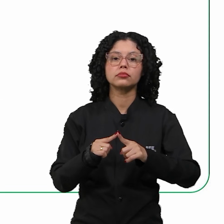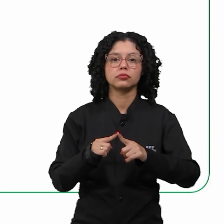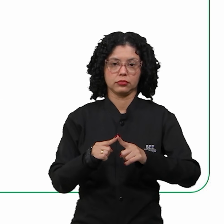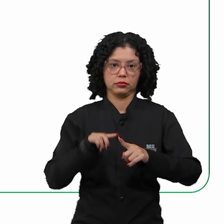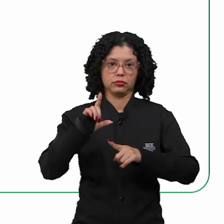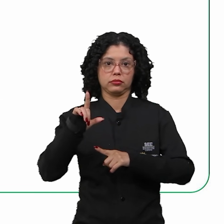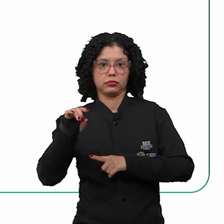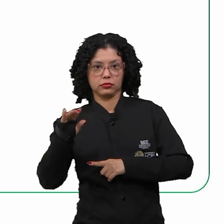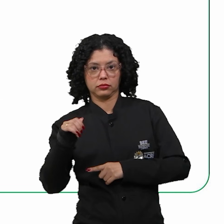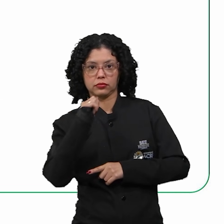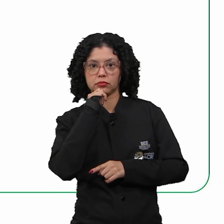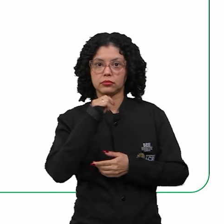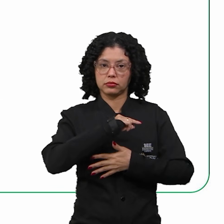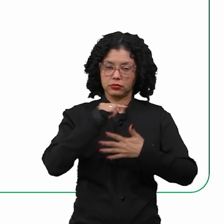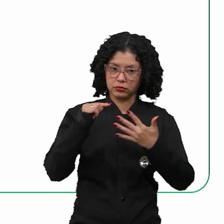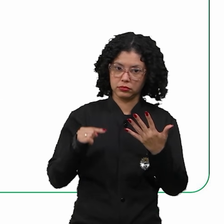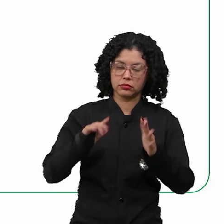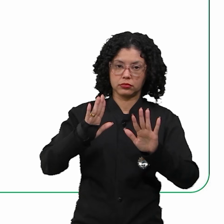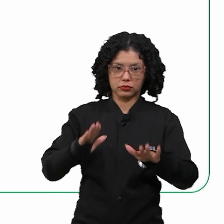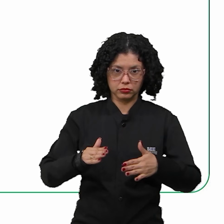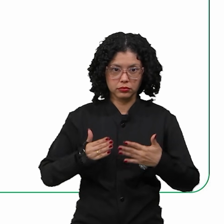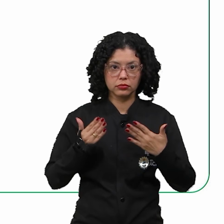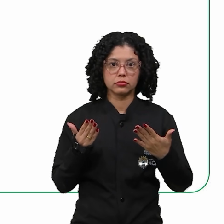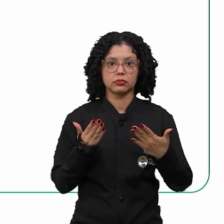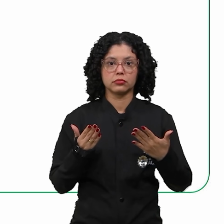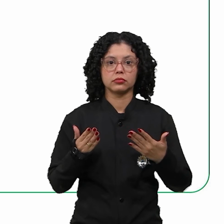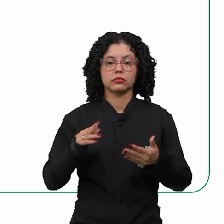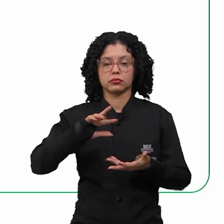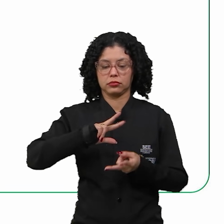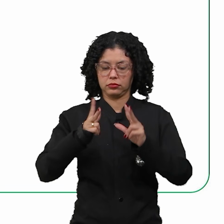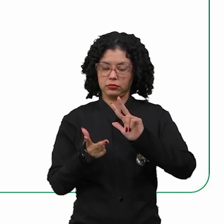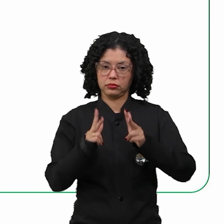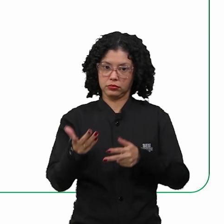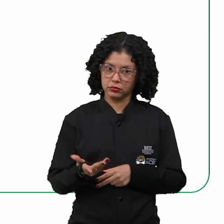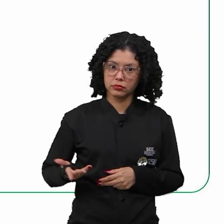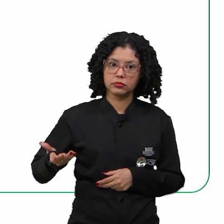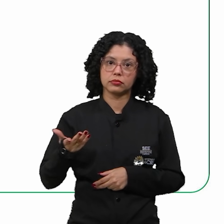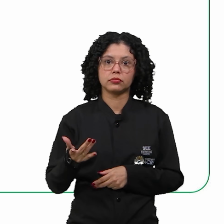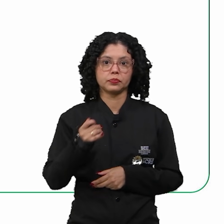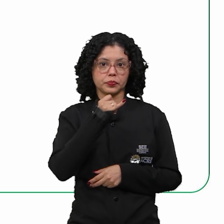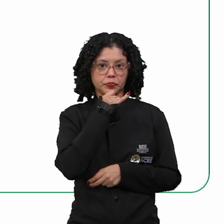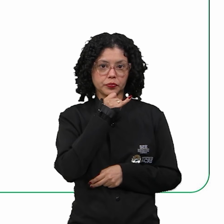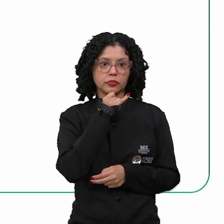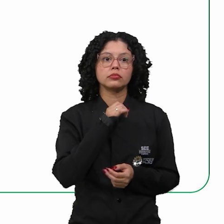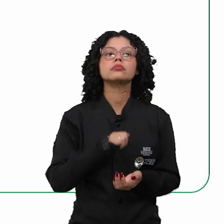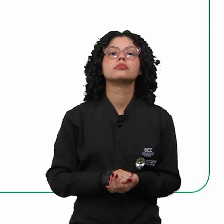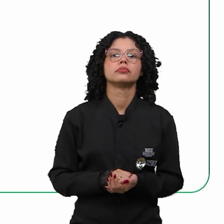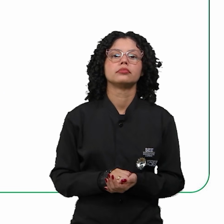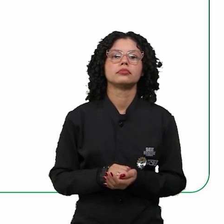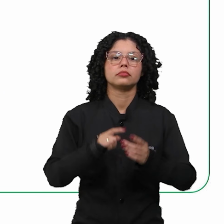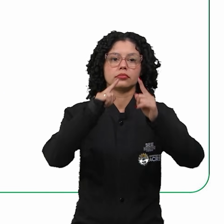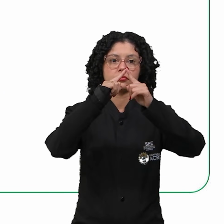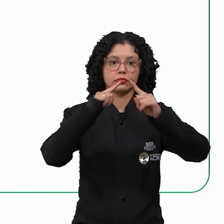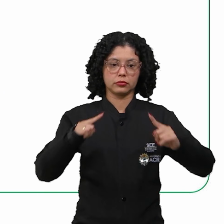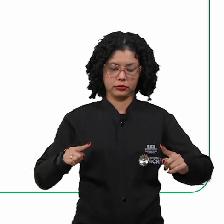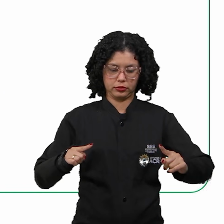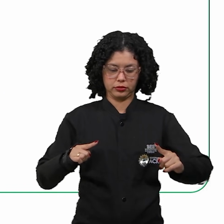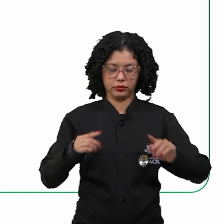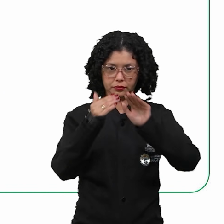laterais depende do polígono da base. Se ele é um triângulo da